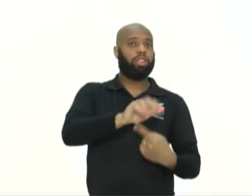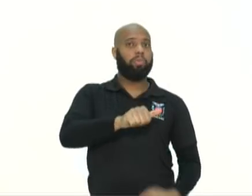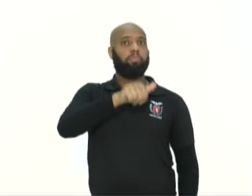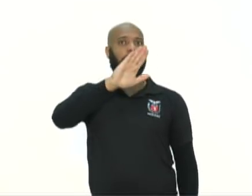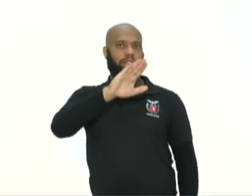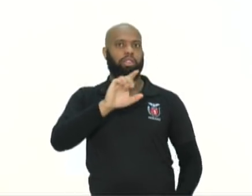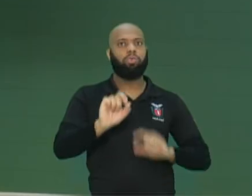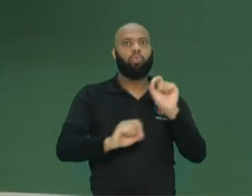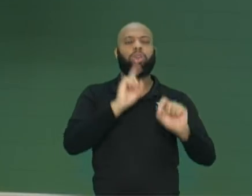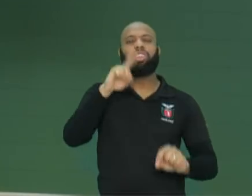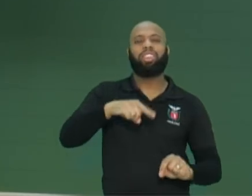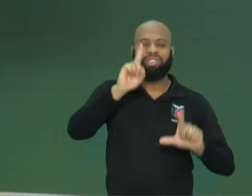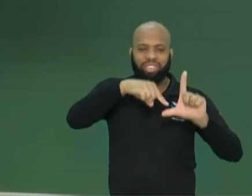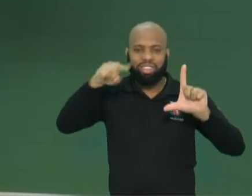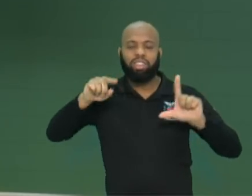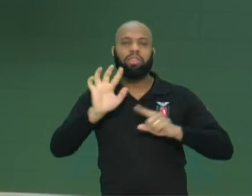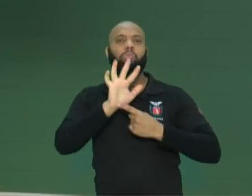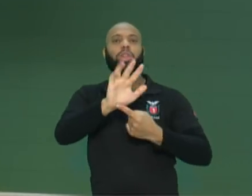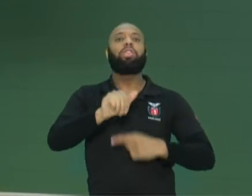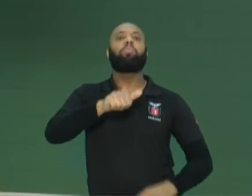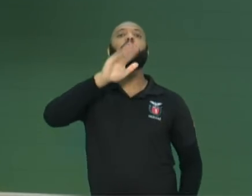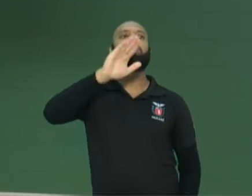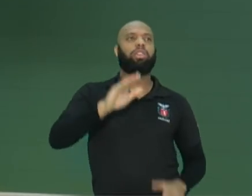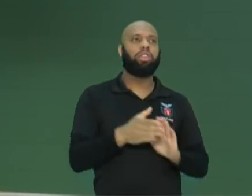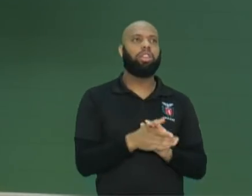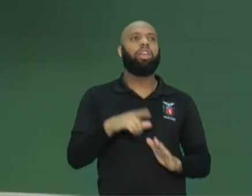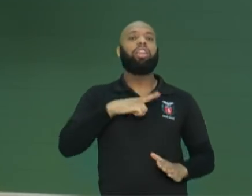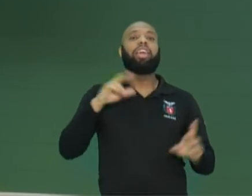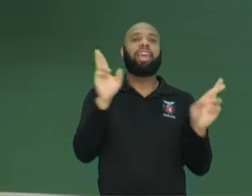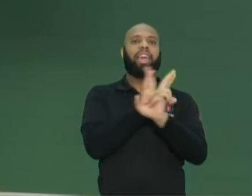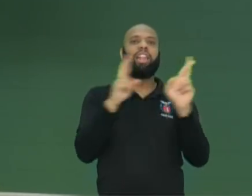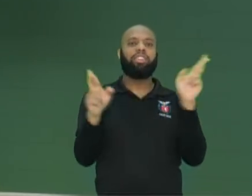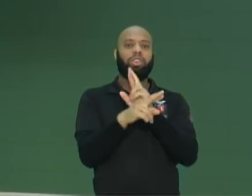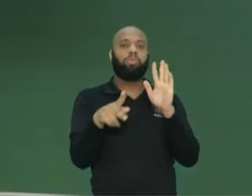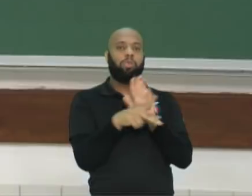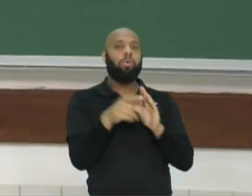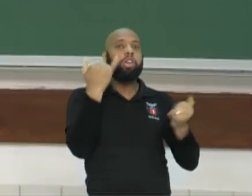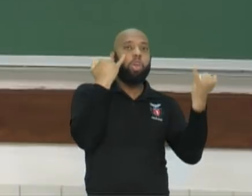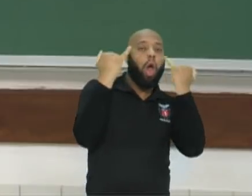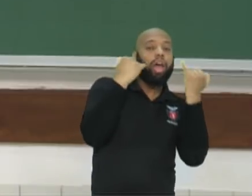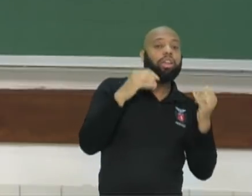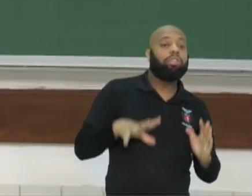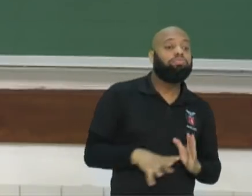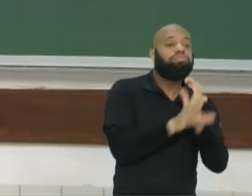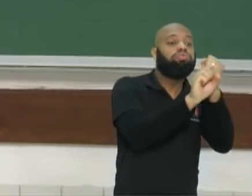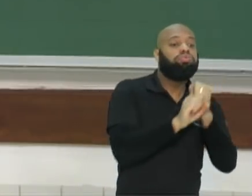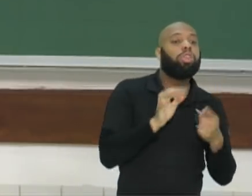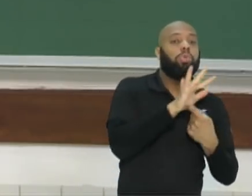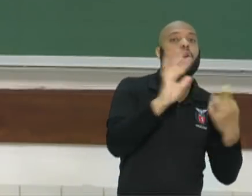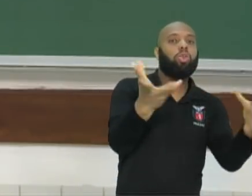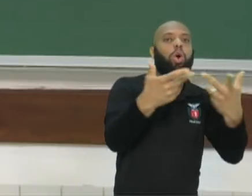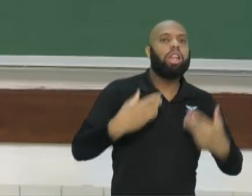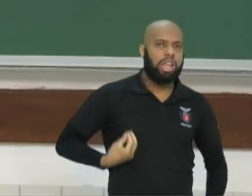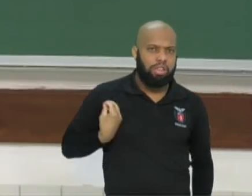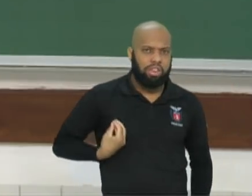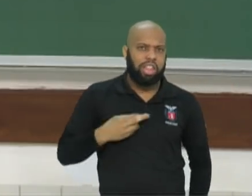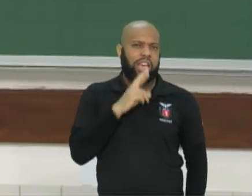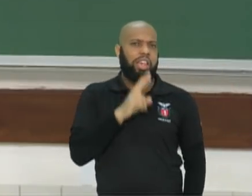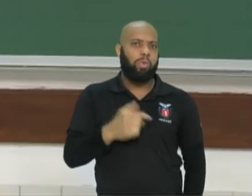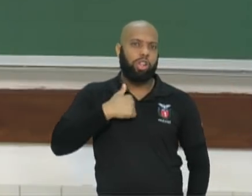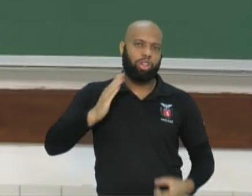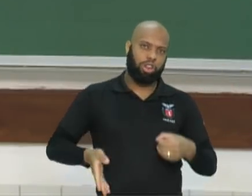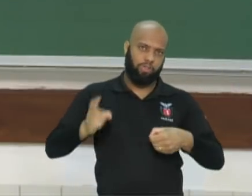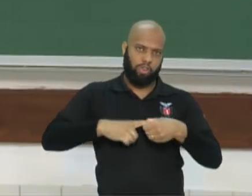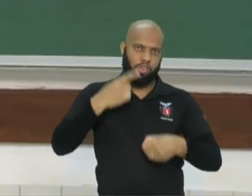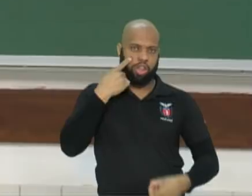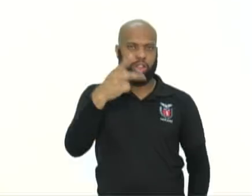Então, quais são os índices ali da região Centro-Oeste em relação a esses dados que medem a qualidade da população? Responde e a gente